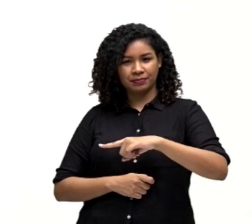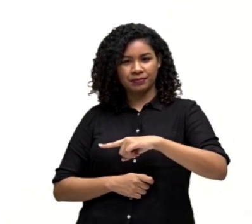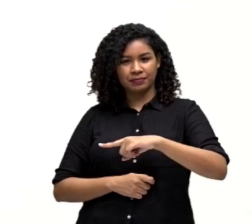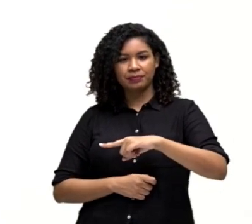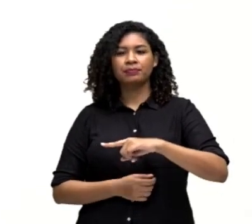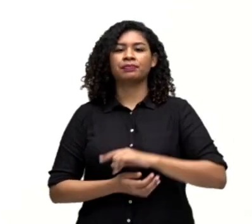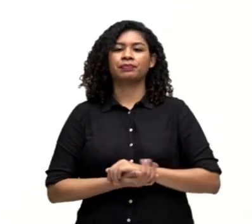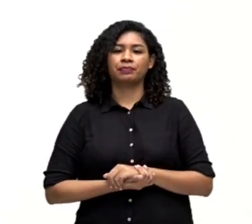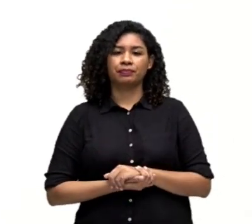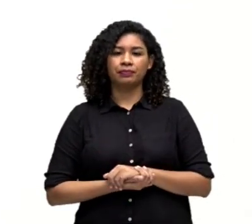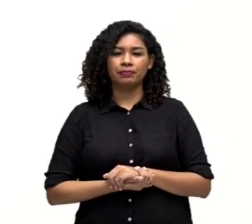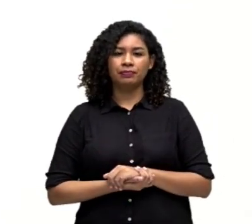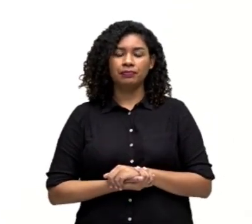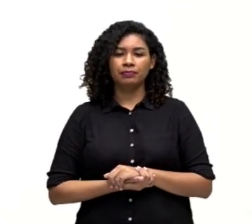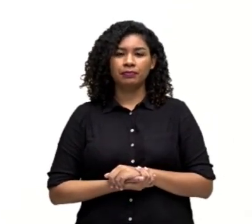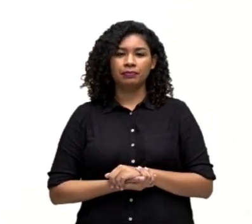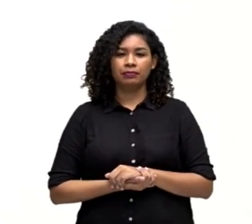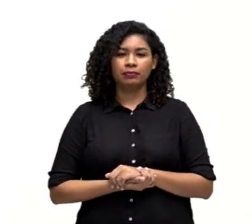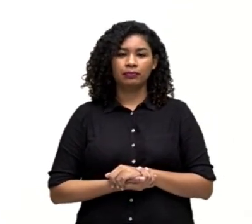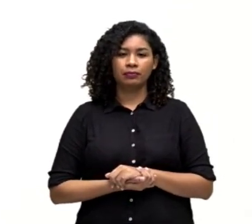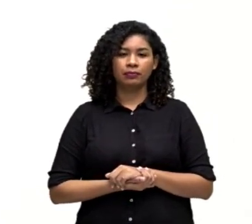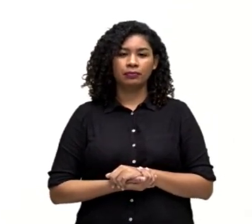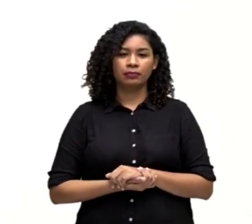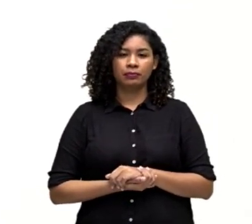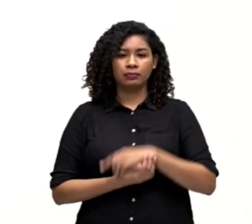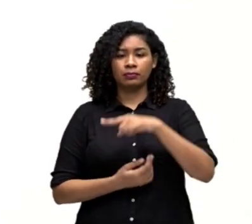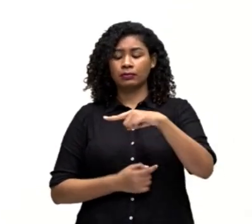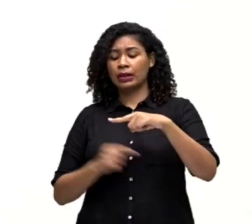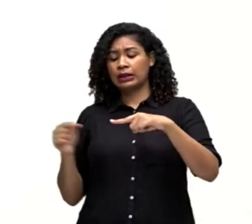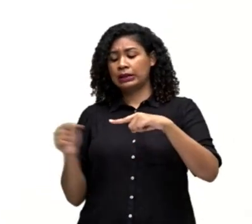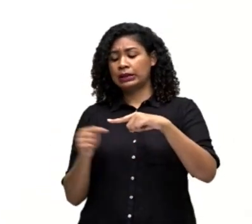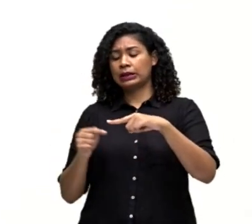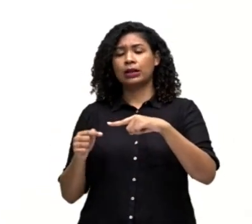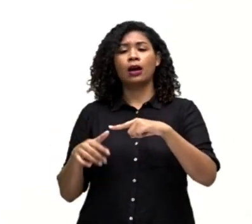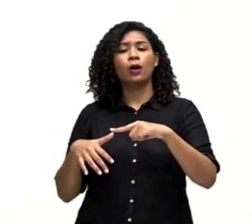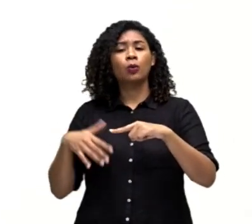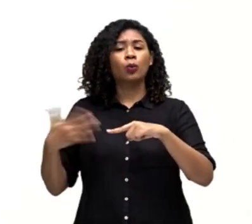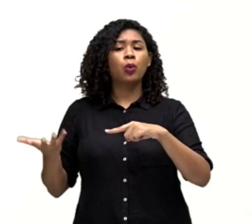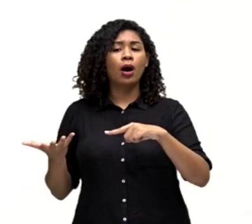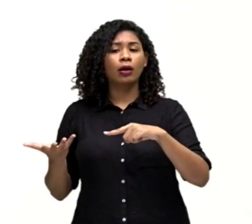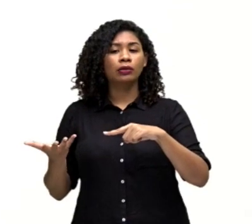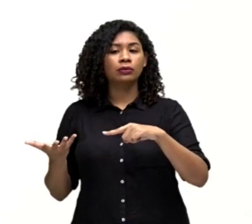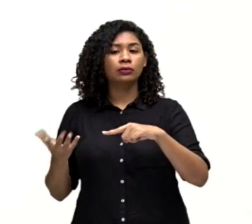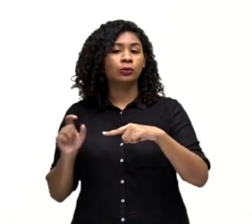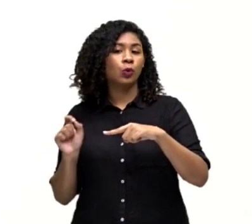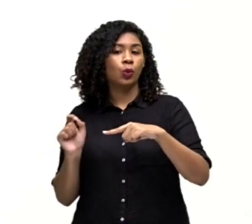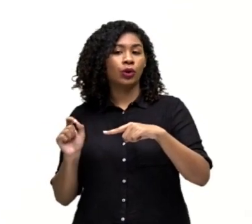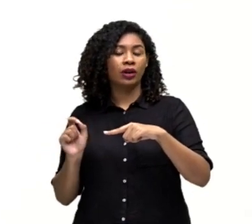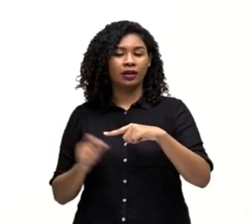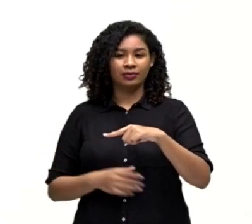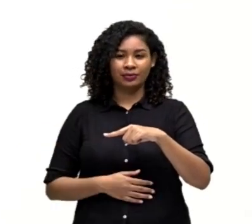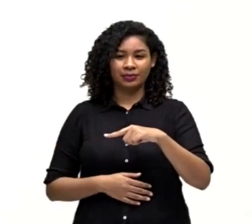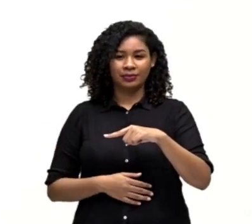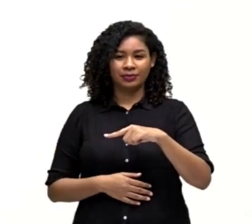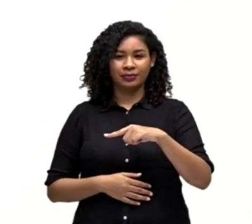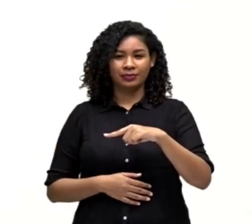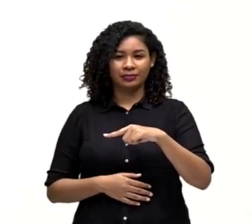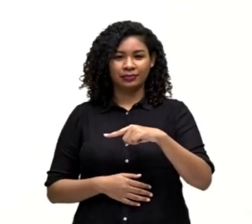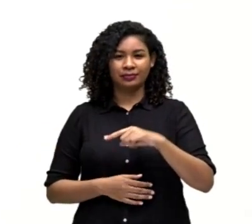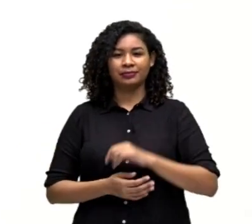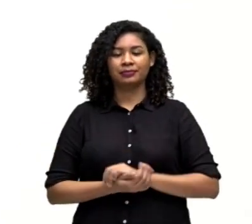parte decimal? A tua parte decimal, não se esqueçam, que é sempre os valores que estão